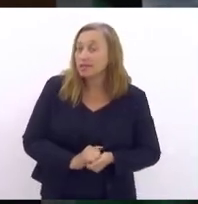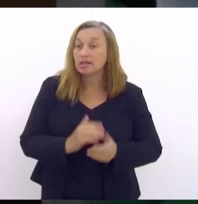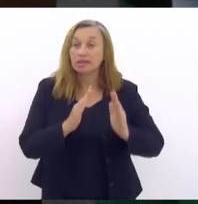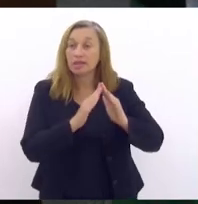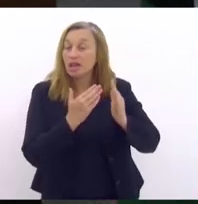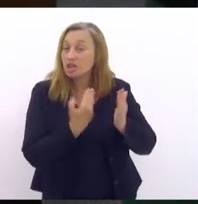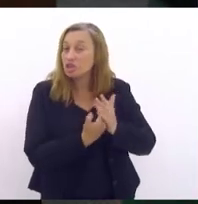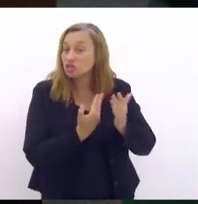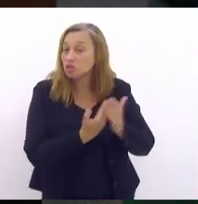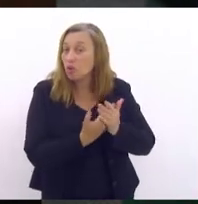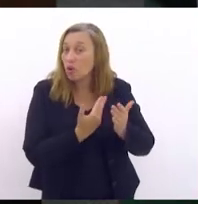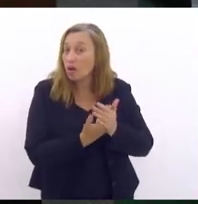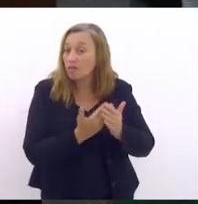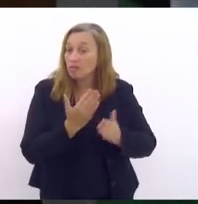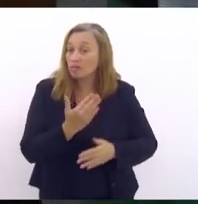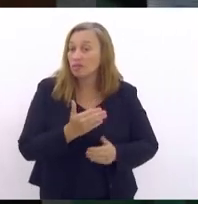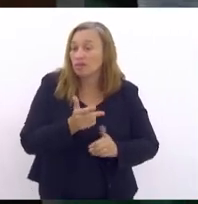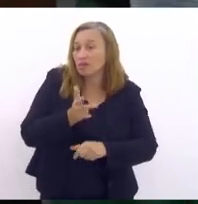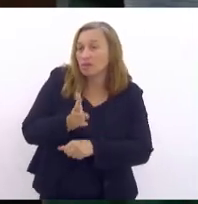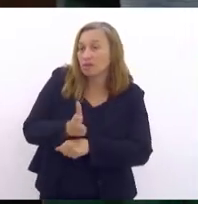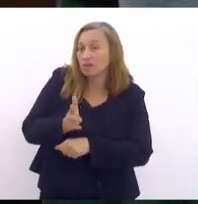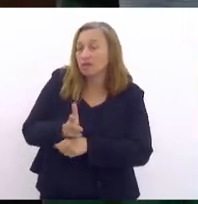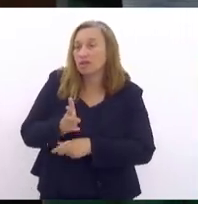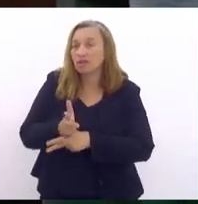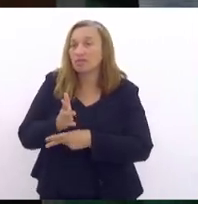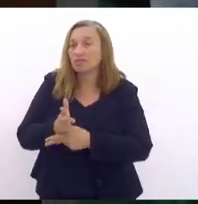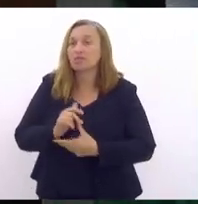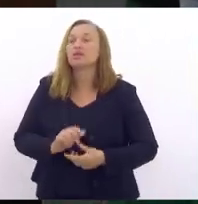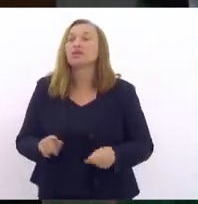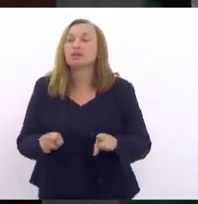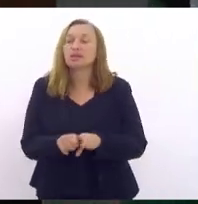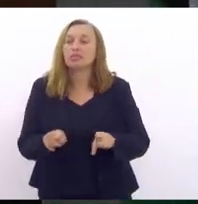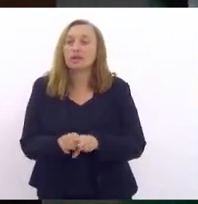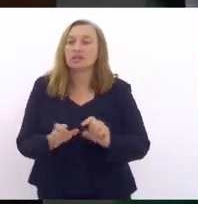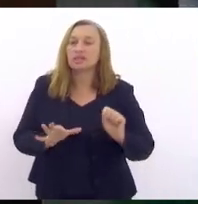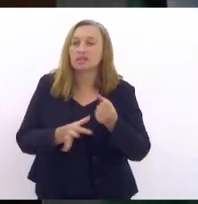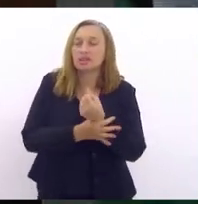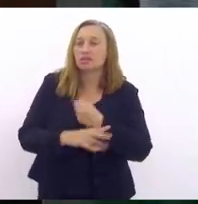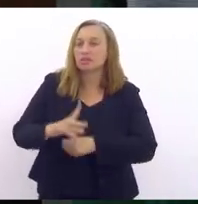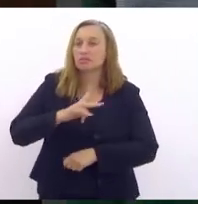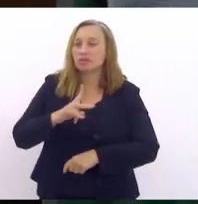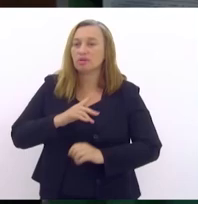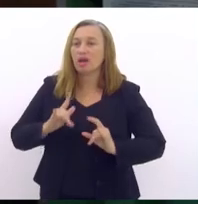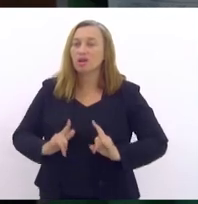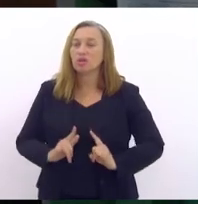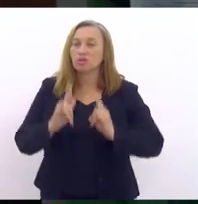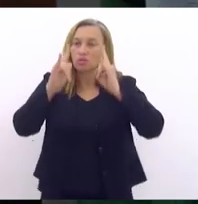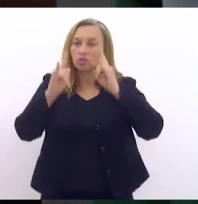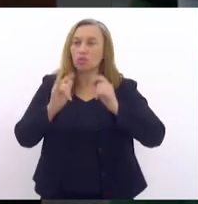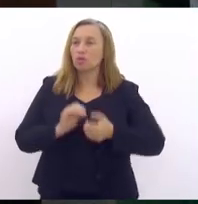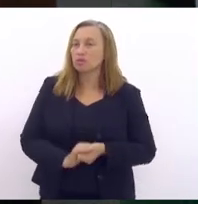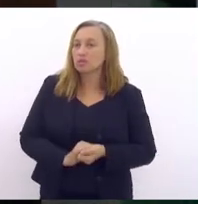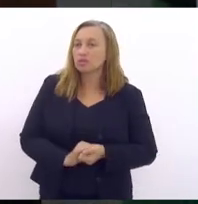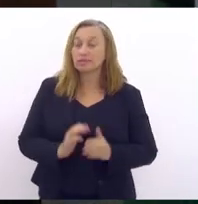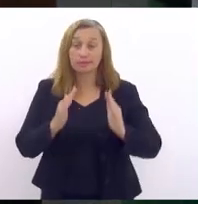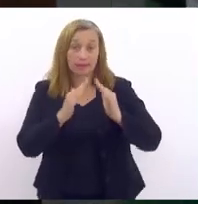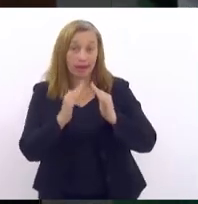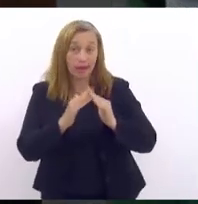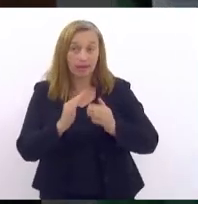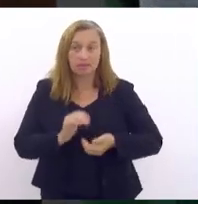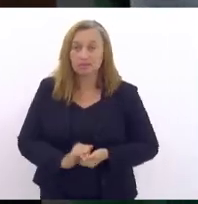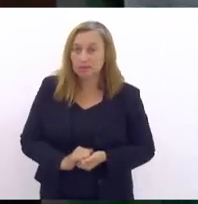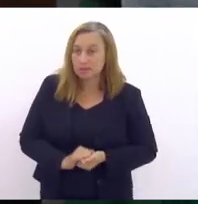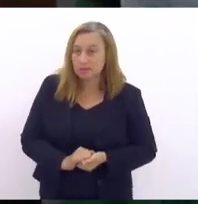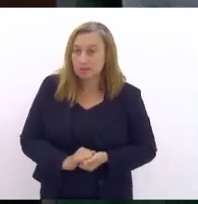escola, há uma câmara da segurança privada, nos condomínios, nas residências, e